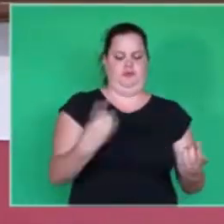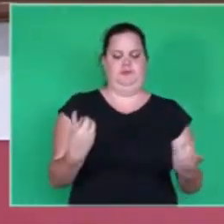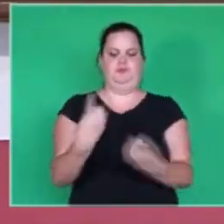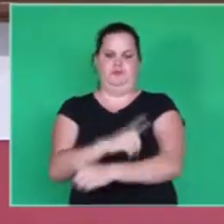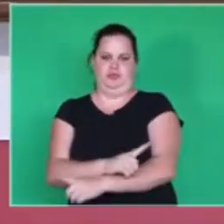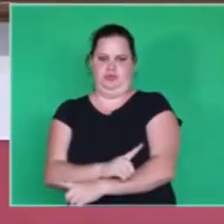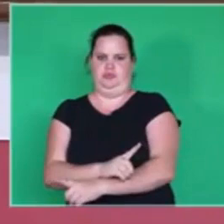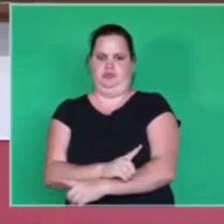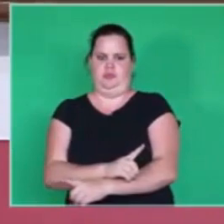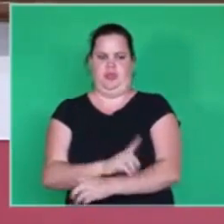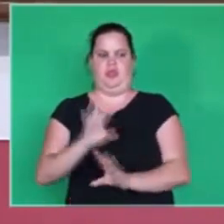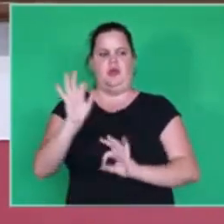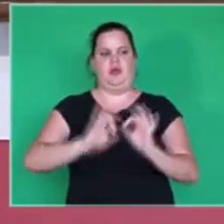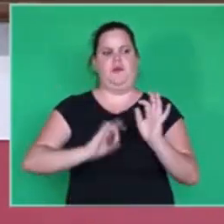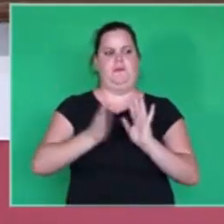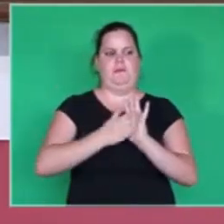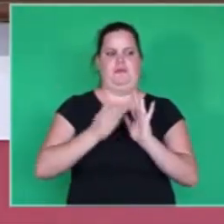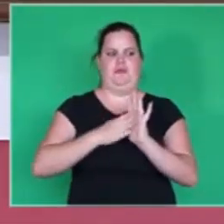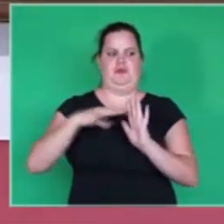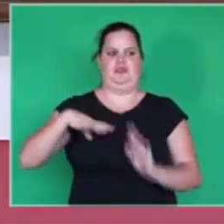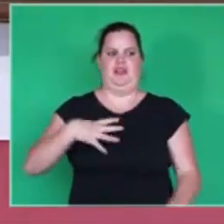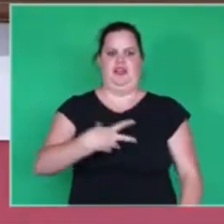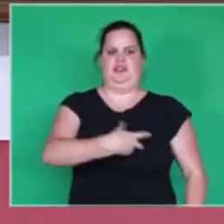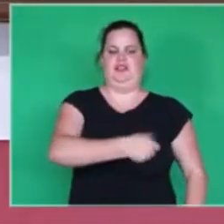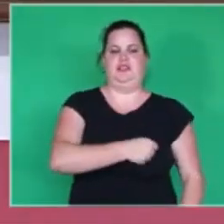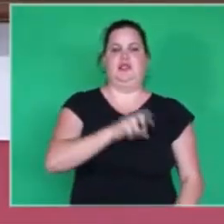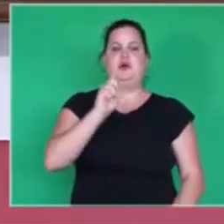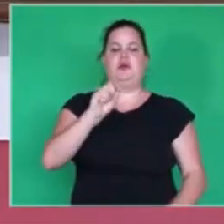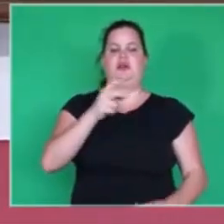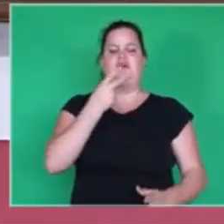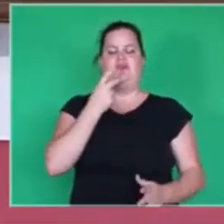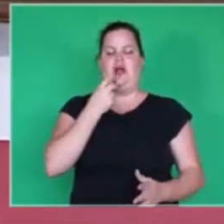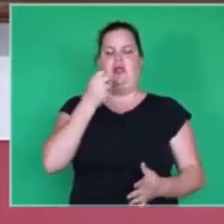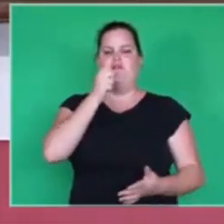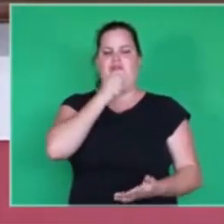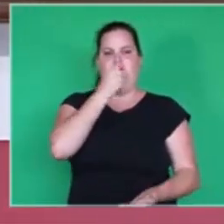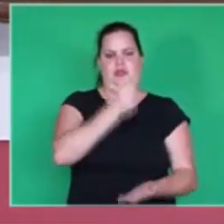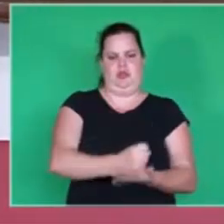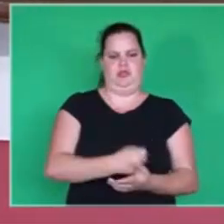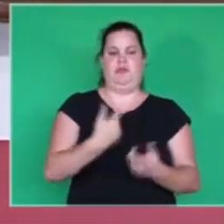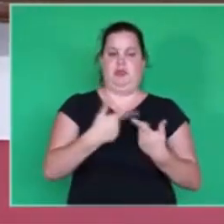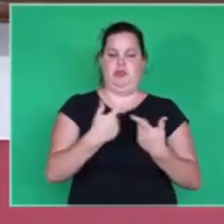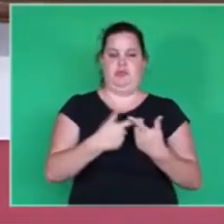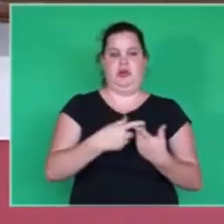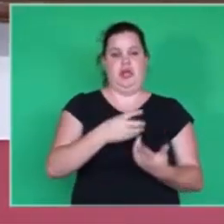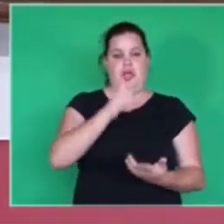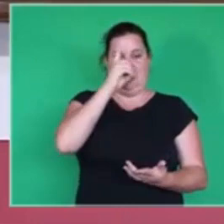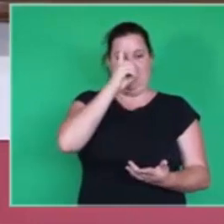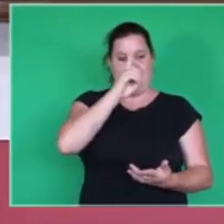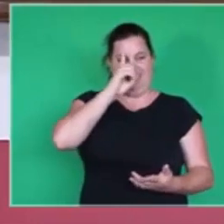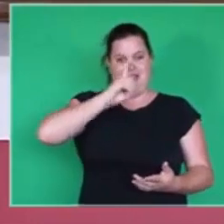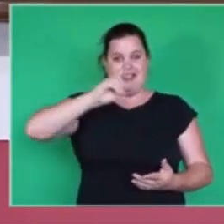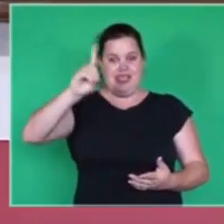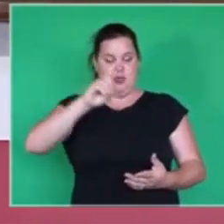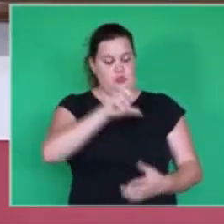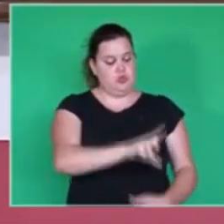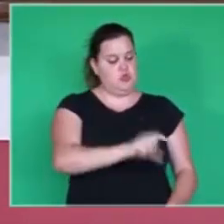incluindo, evidentemente, o Velho Testamento, que na verdade Deus separou um povo